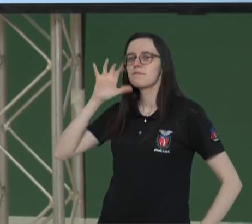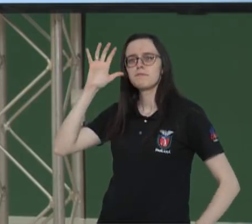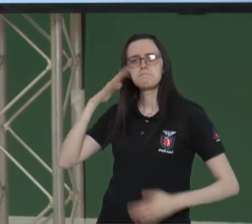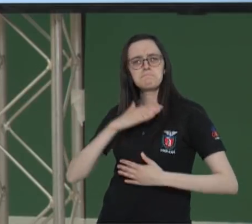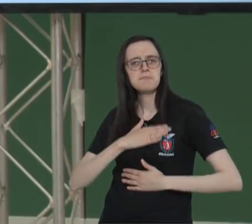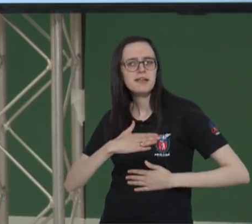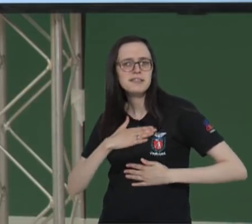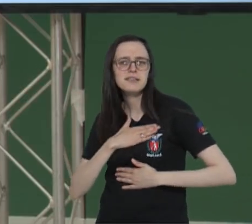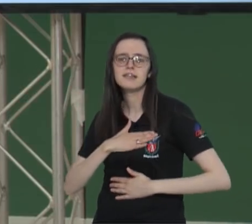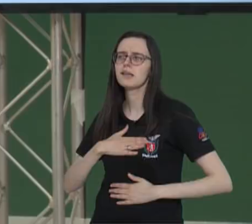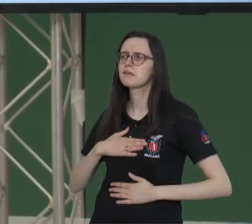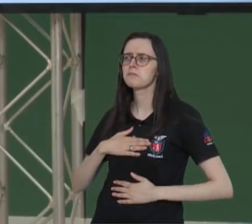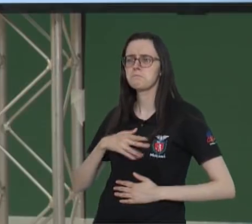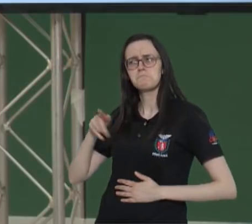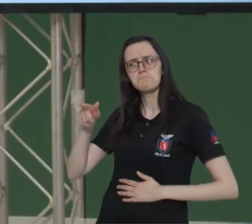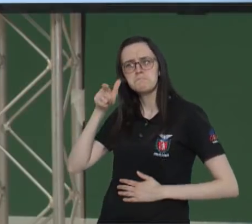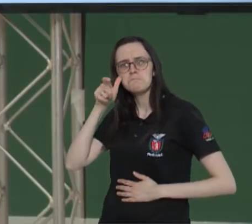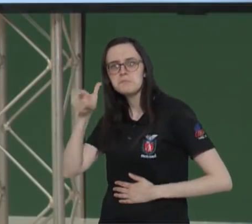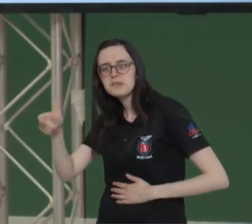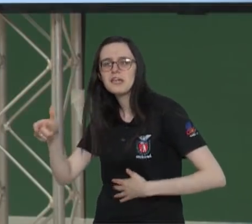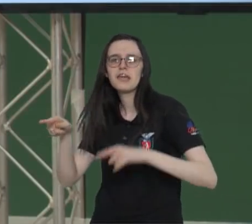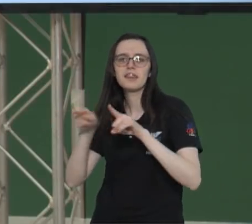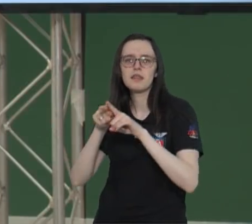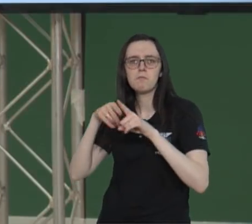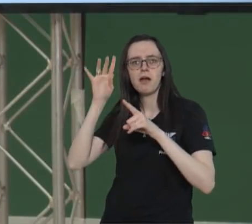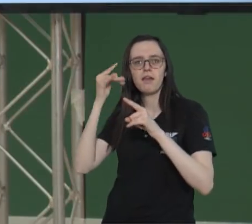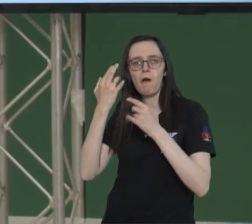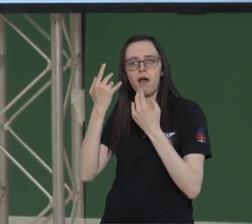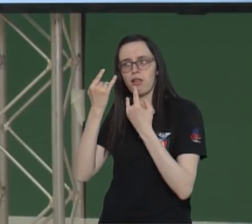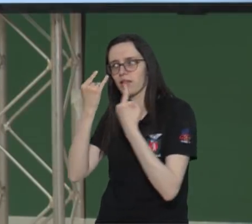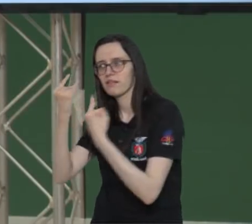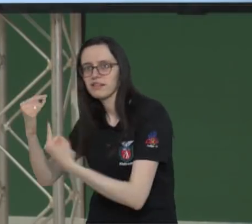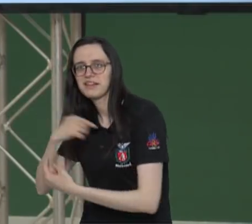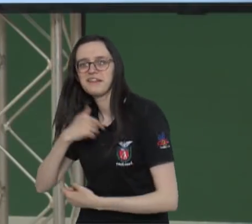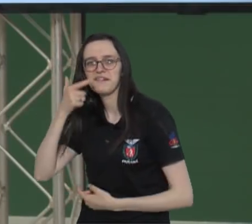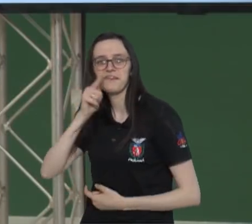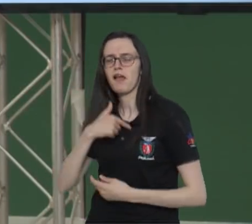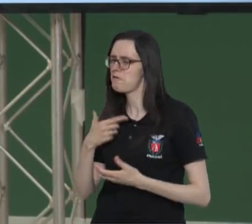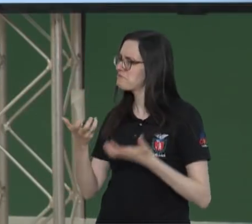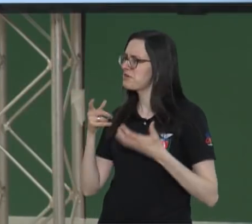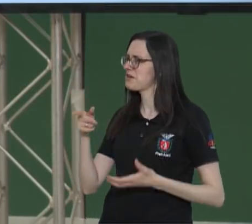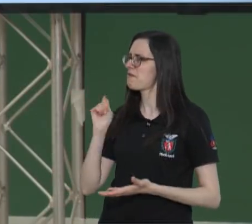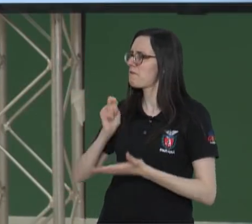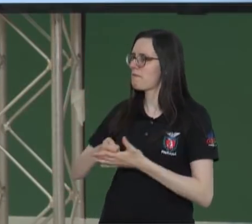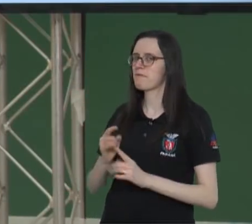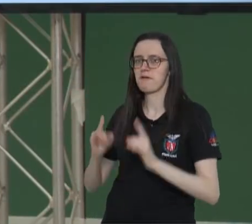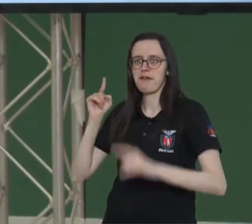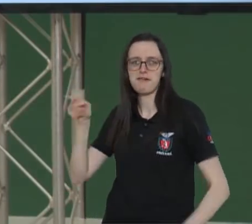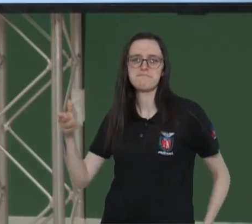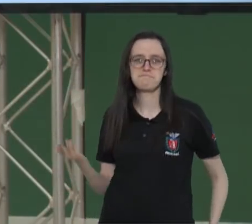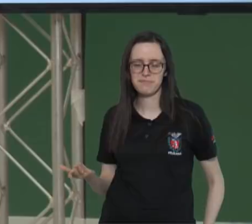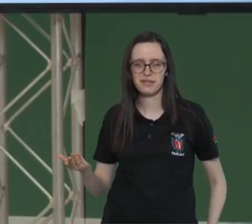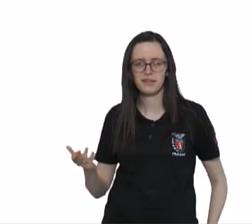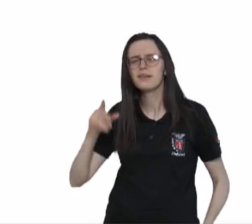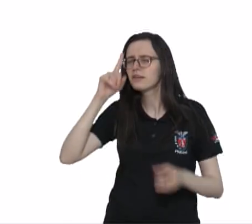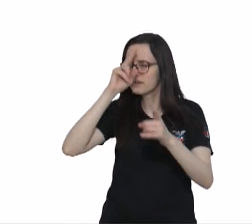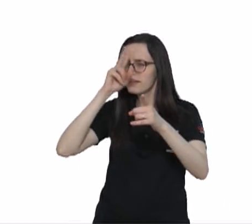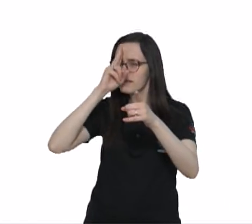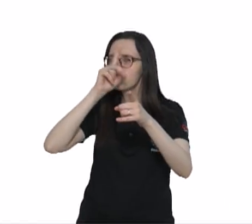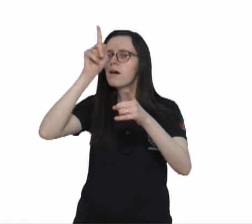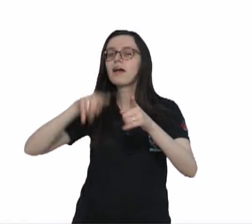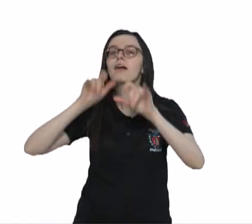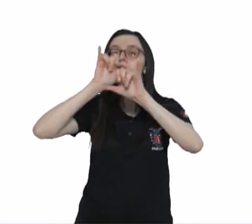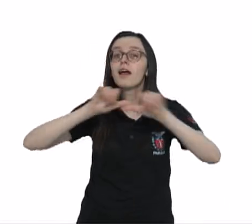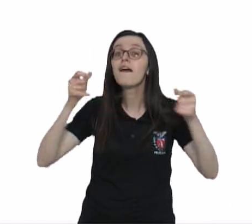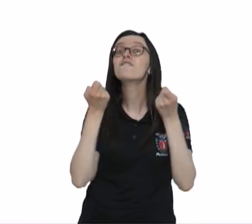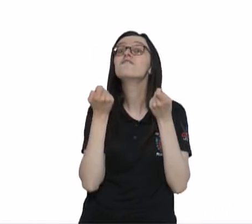agradável, muito mais interessante e muito mais atraente para que a pessoa, né, queira comprar, né? Lembra? Era um anúncio